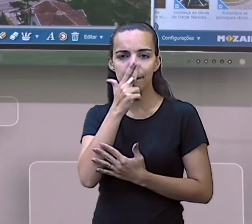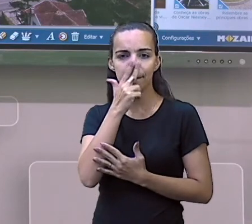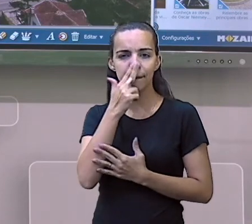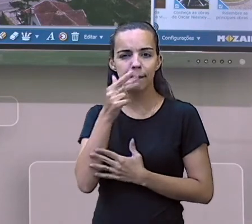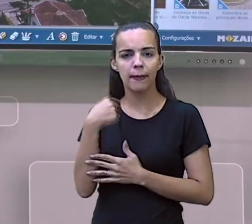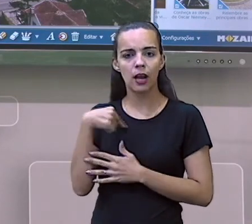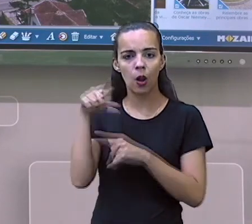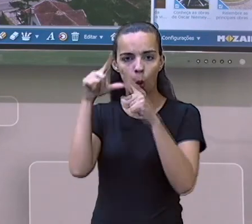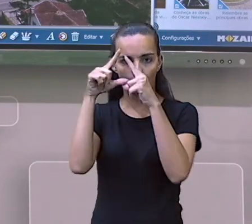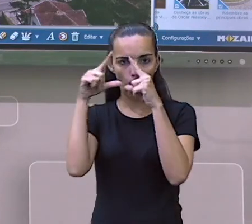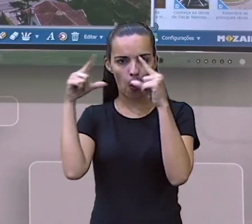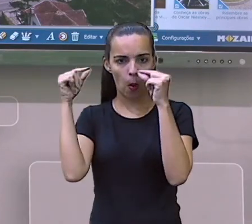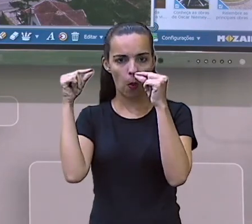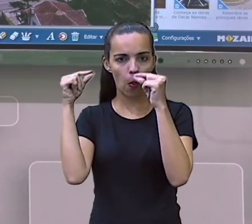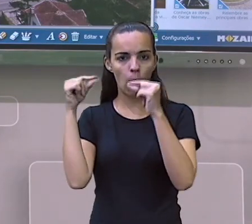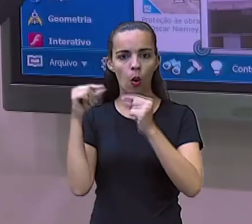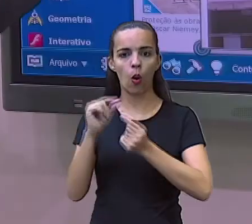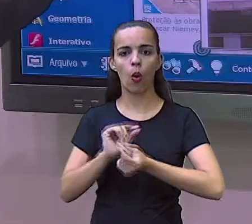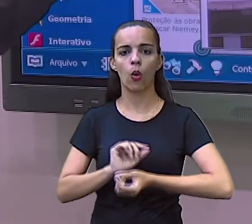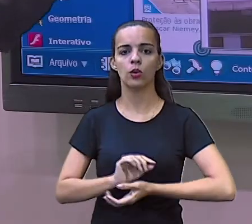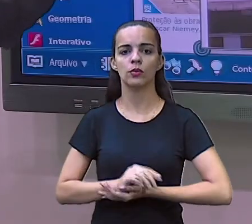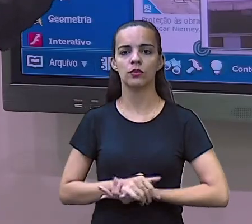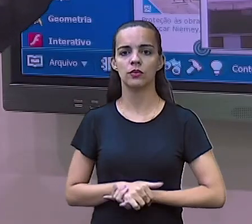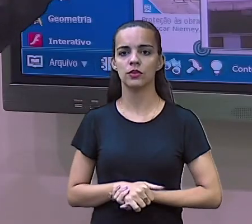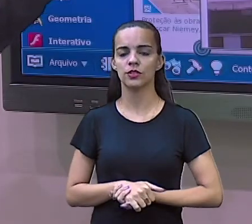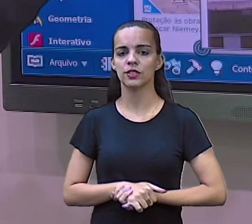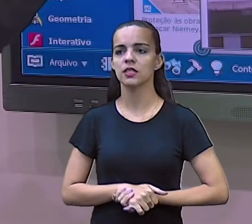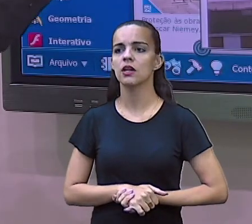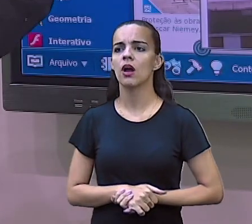que tudo vê. Então, trazendo